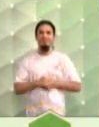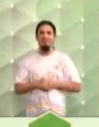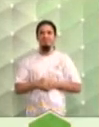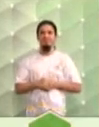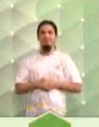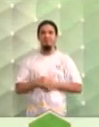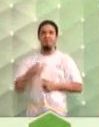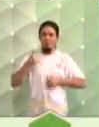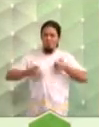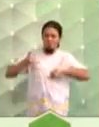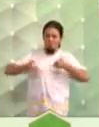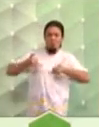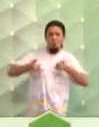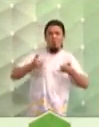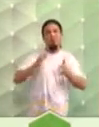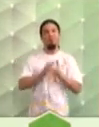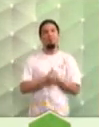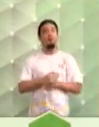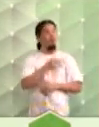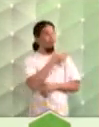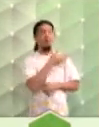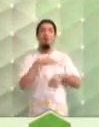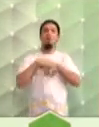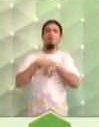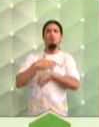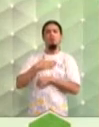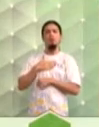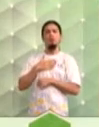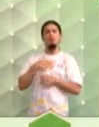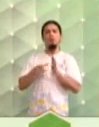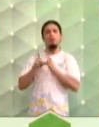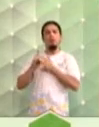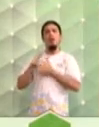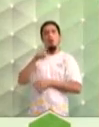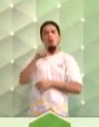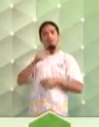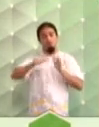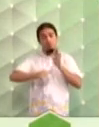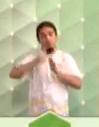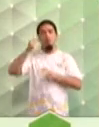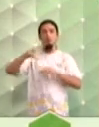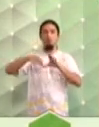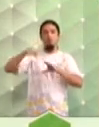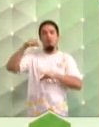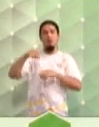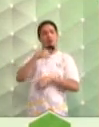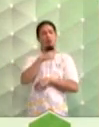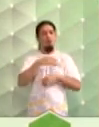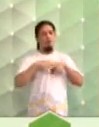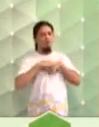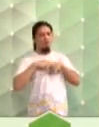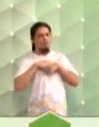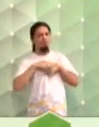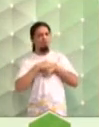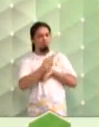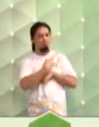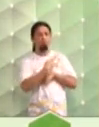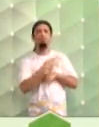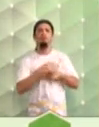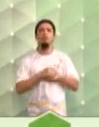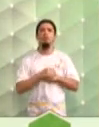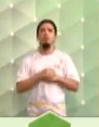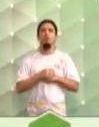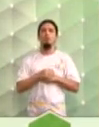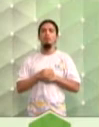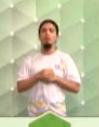de sapato alto, né? Shirley estava conversando comigo agora. A Shirley vai fazer o primeiro sorteio e ela estava conversando comigo que tem gente que vocês ligavam. Muita